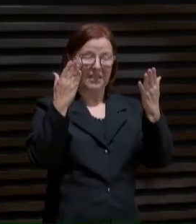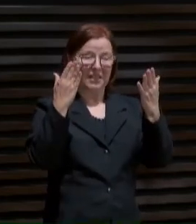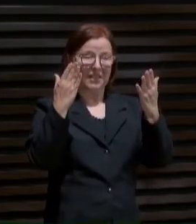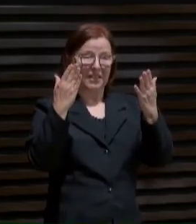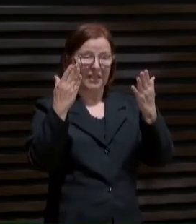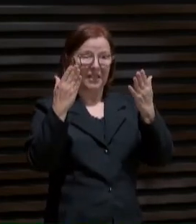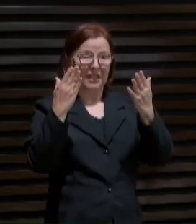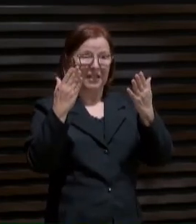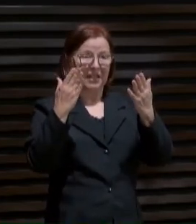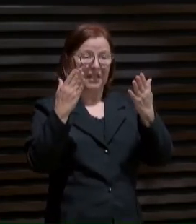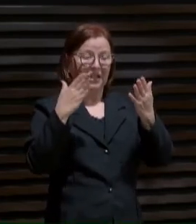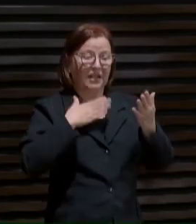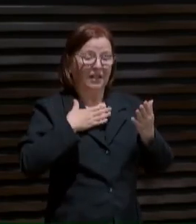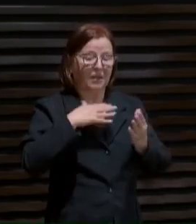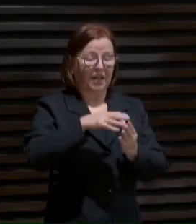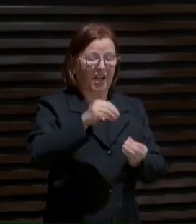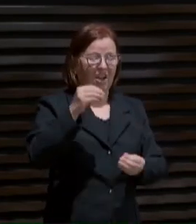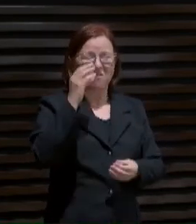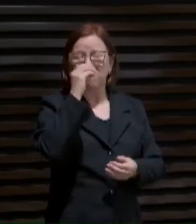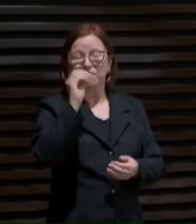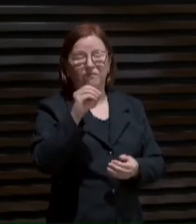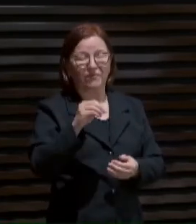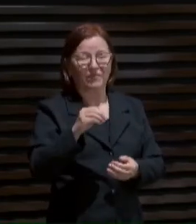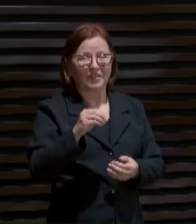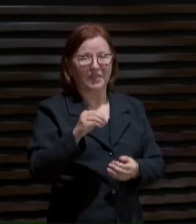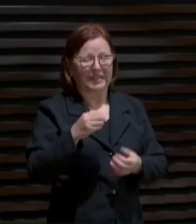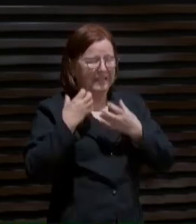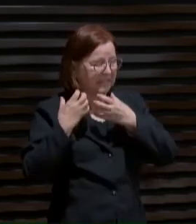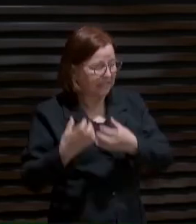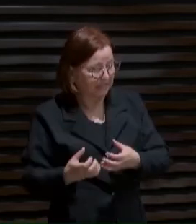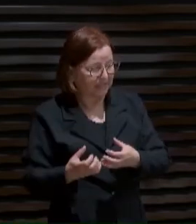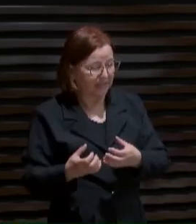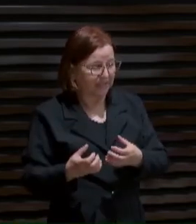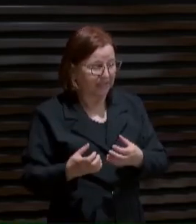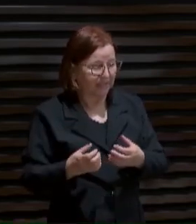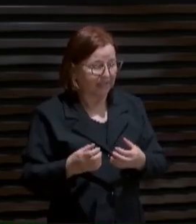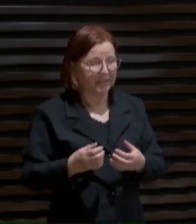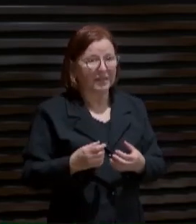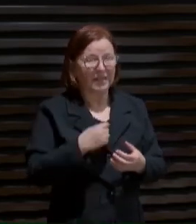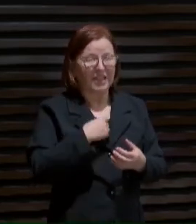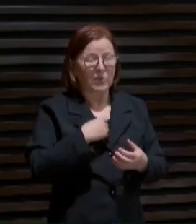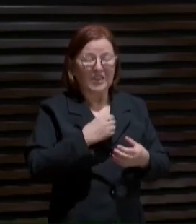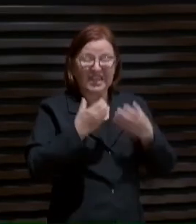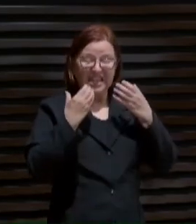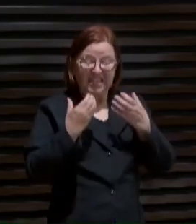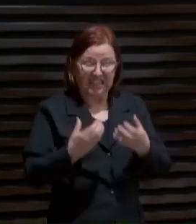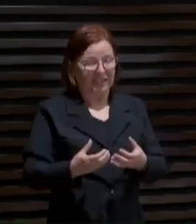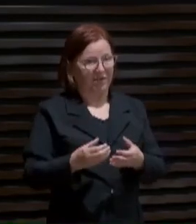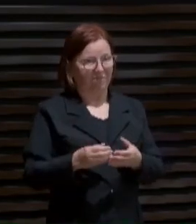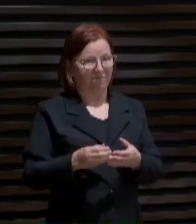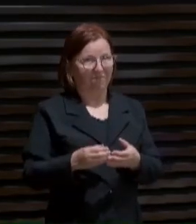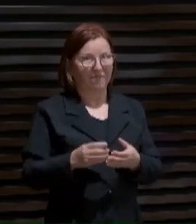as aborrece James tão pesadas estou cansado de as sofrer eu